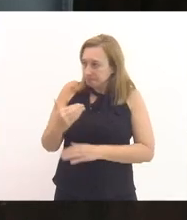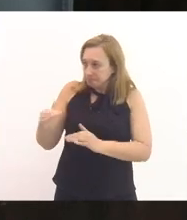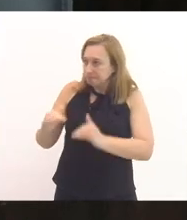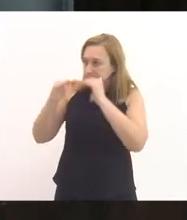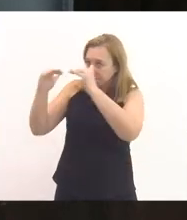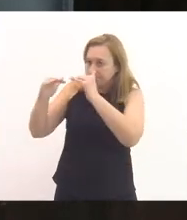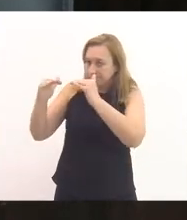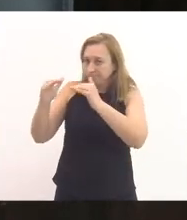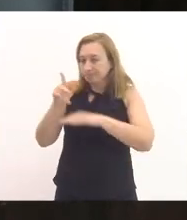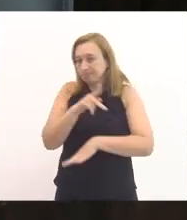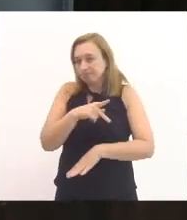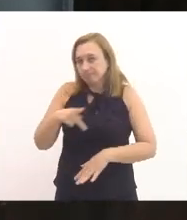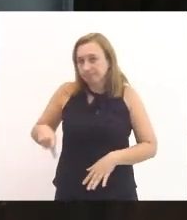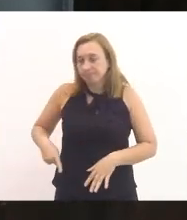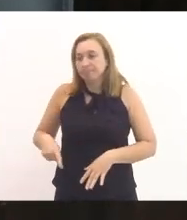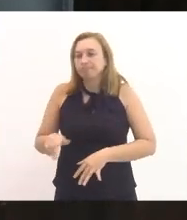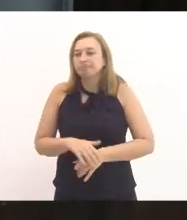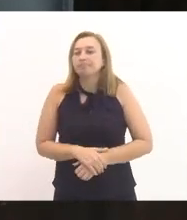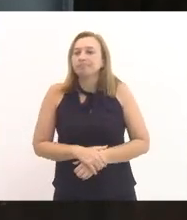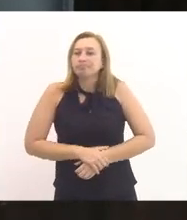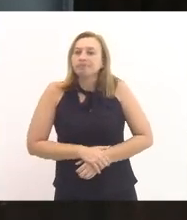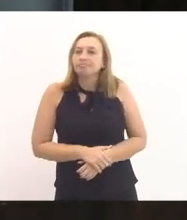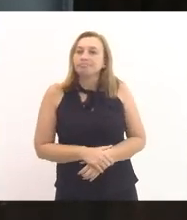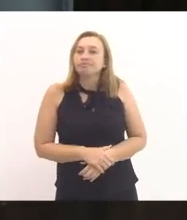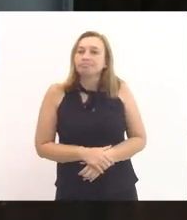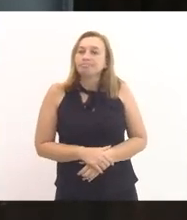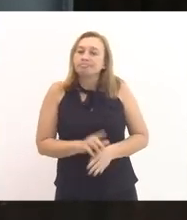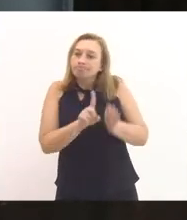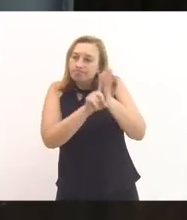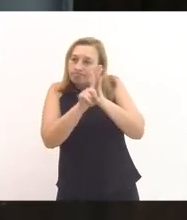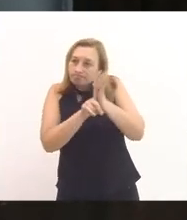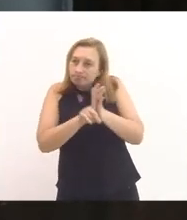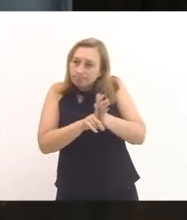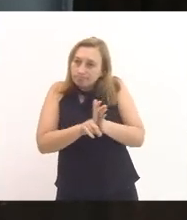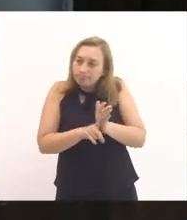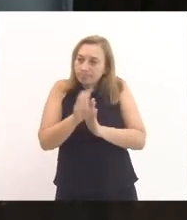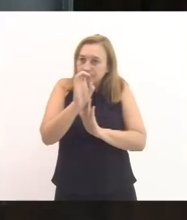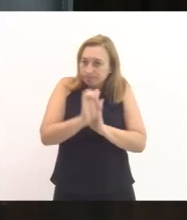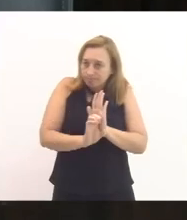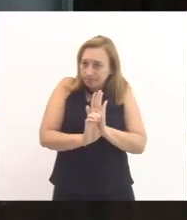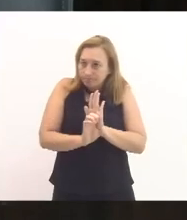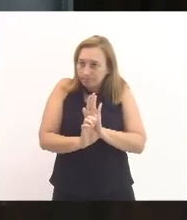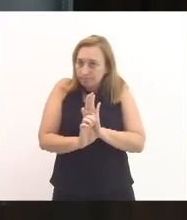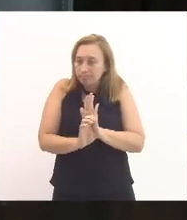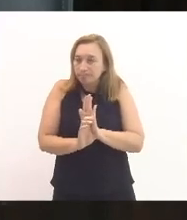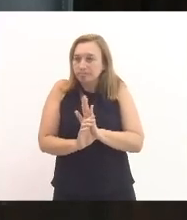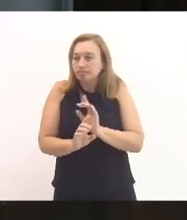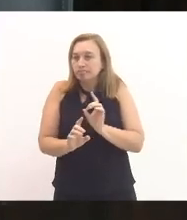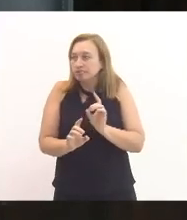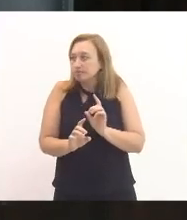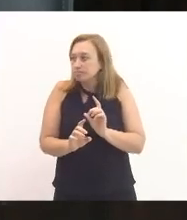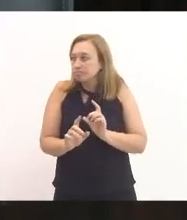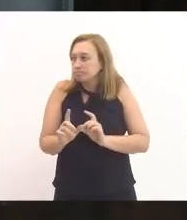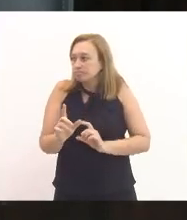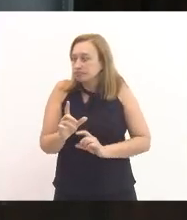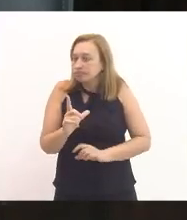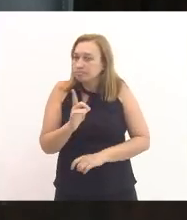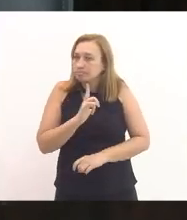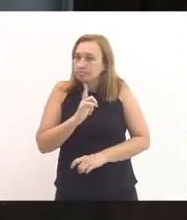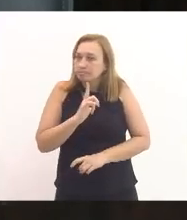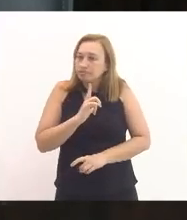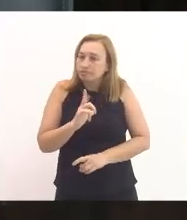excelência para quando for é fazer é análise das emendas considerando que a atriz tem tem